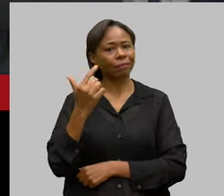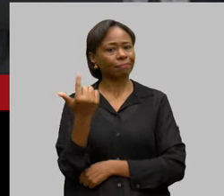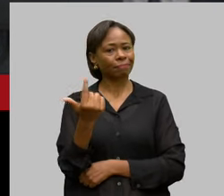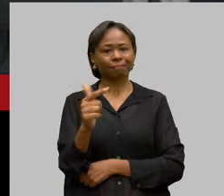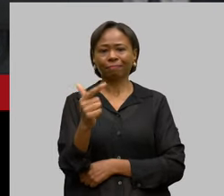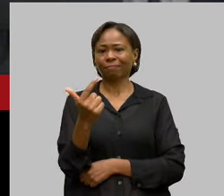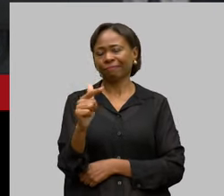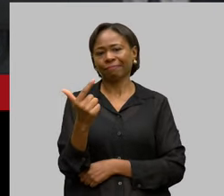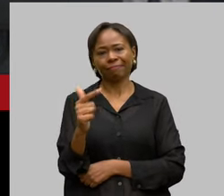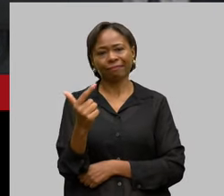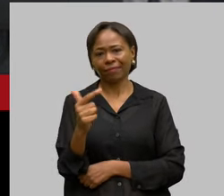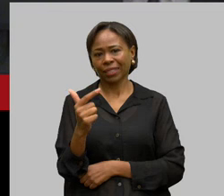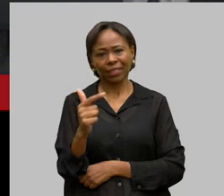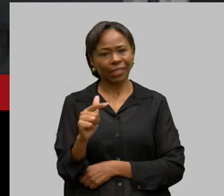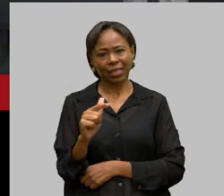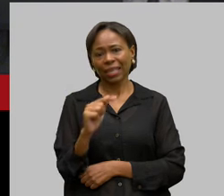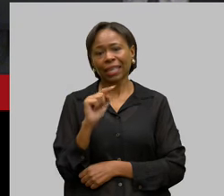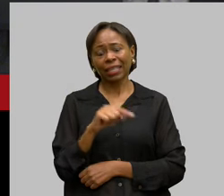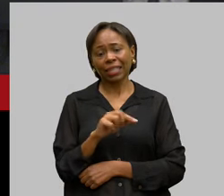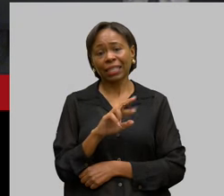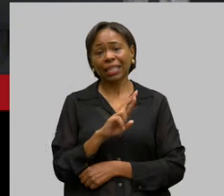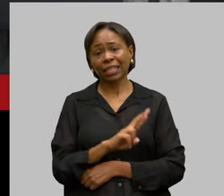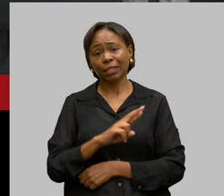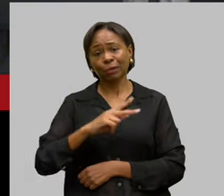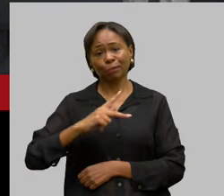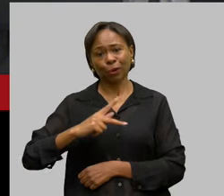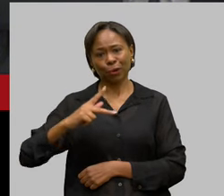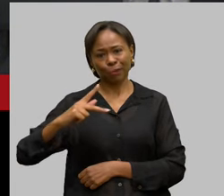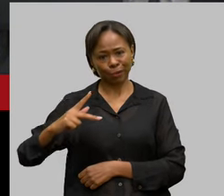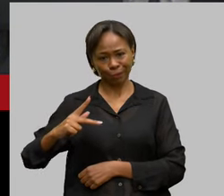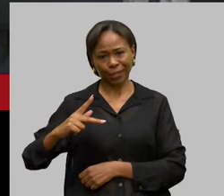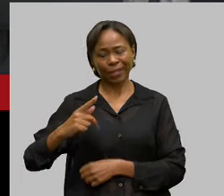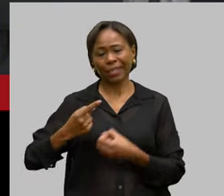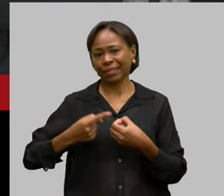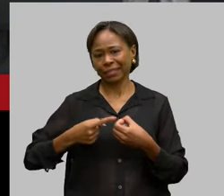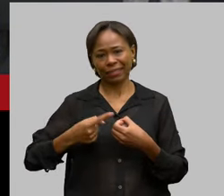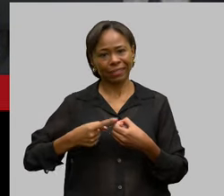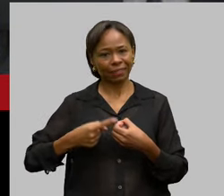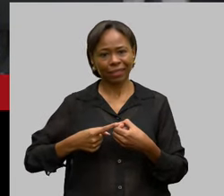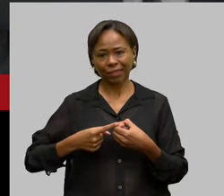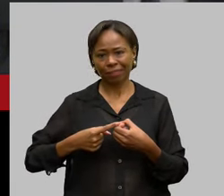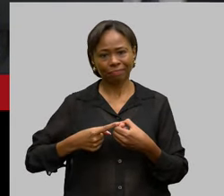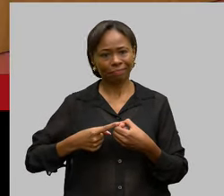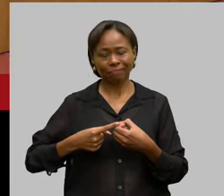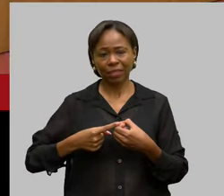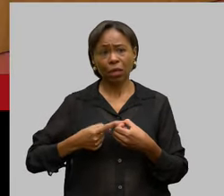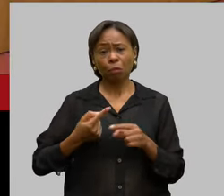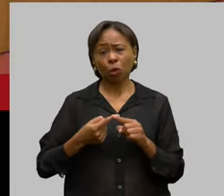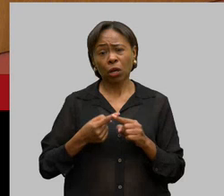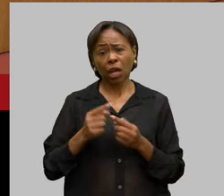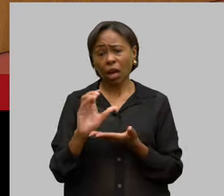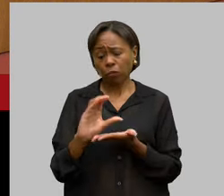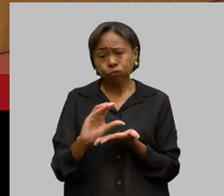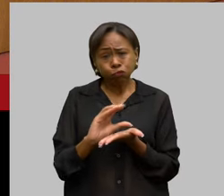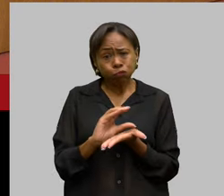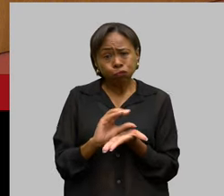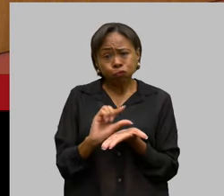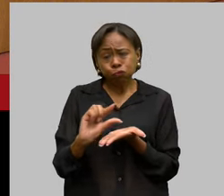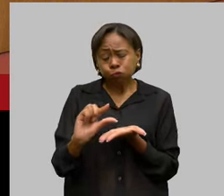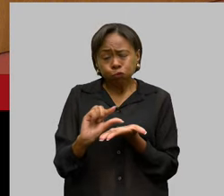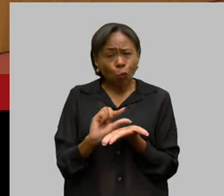fácil no regime próprio da cidade a gente arrecada muito pouco em relação aos Estados e à